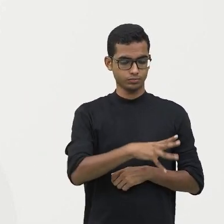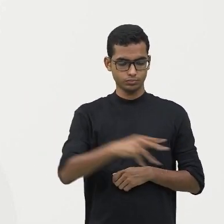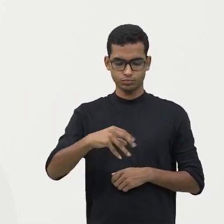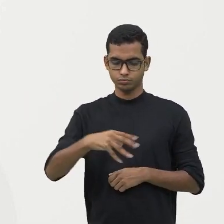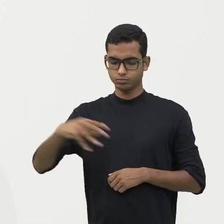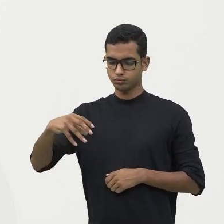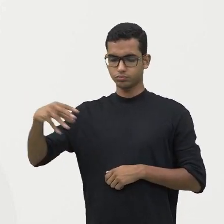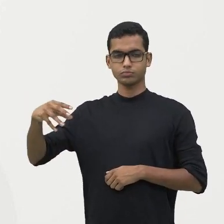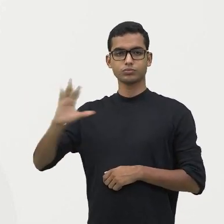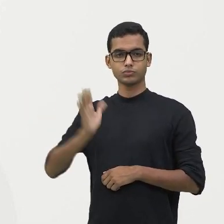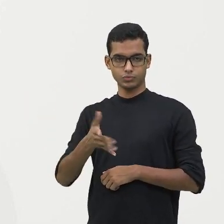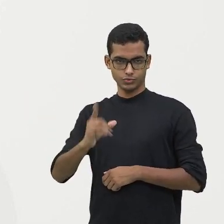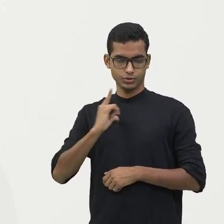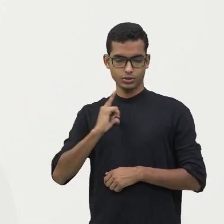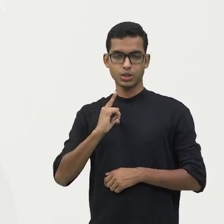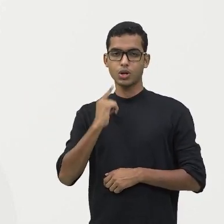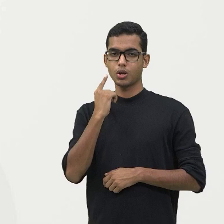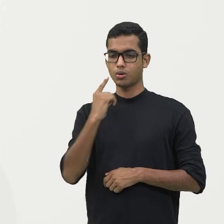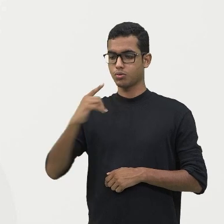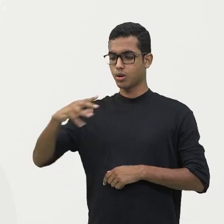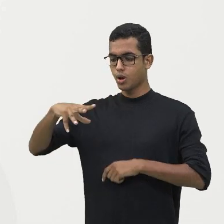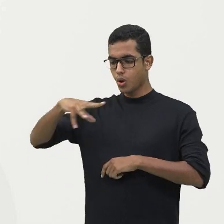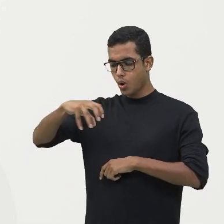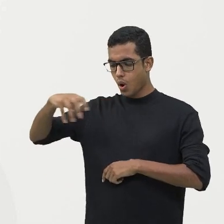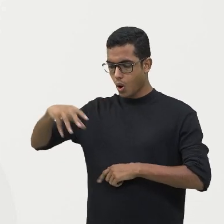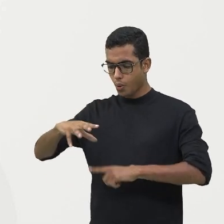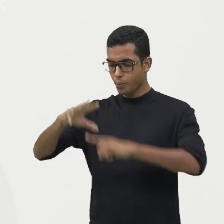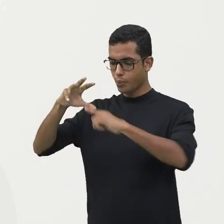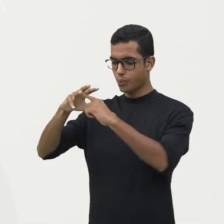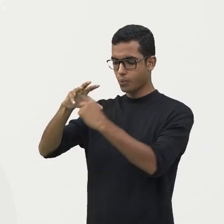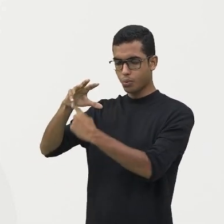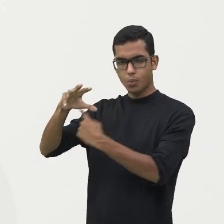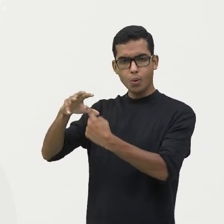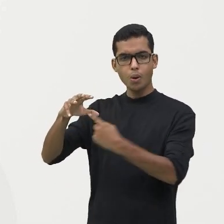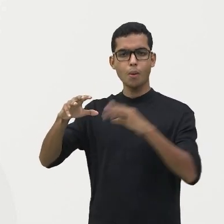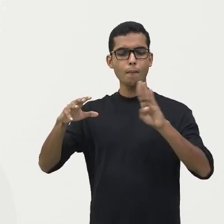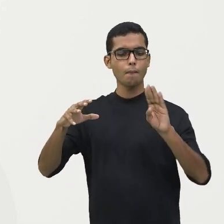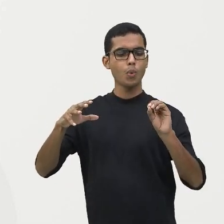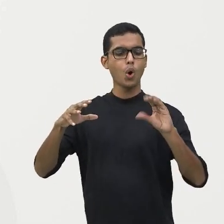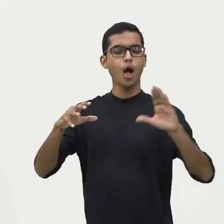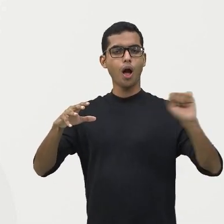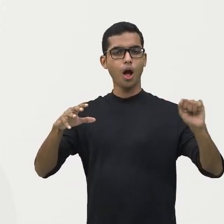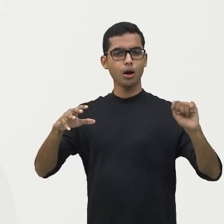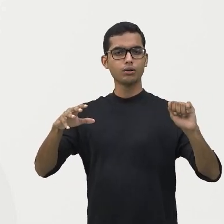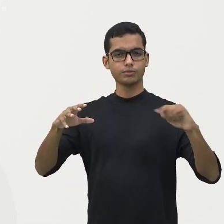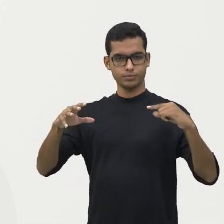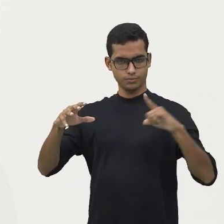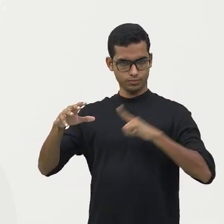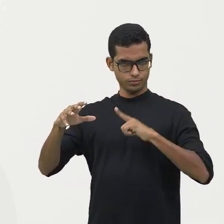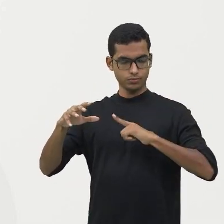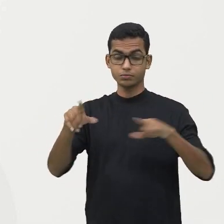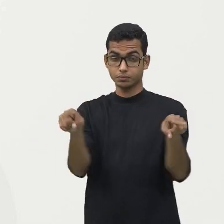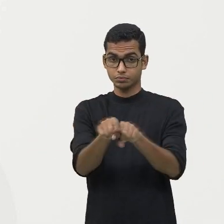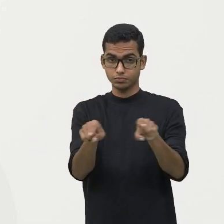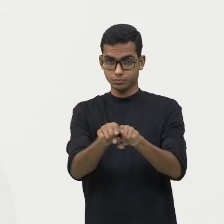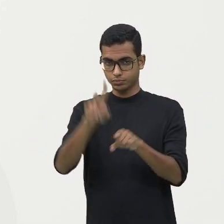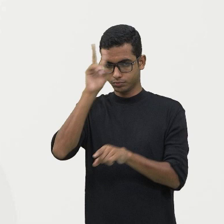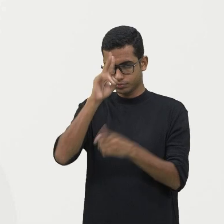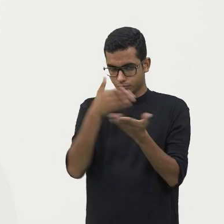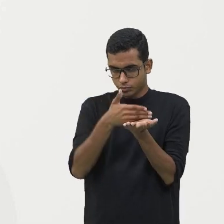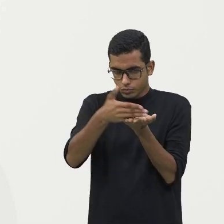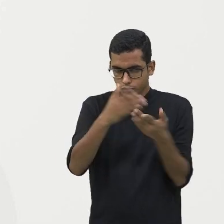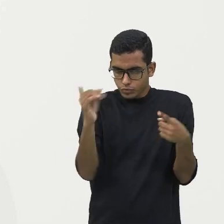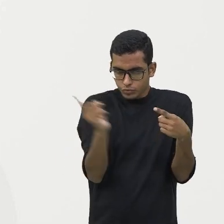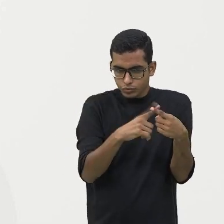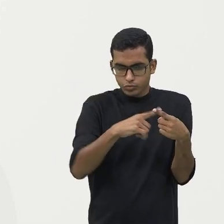já tem boca, tá bom? Observa que a gente começou com as esponjas têm células digestivas, aí a gente vai ficando